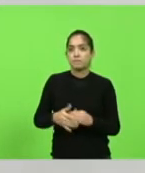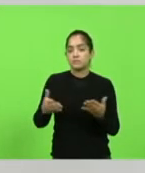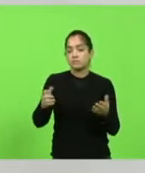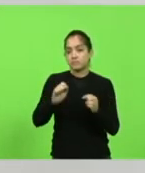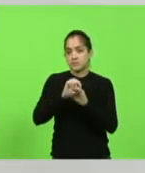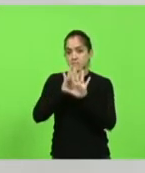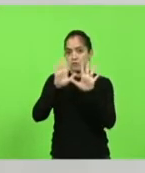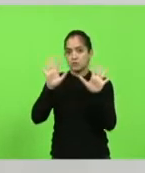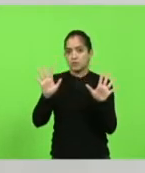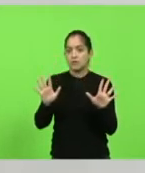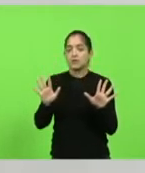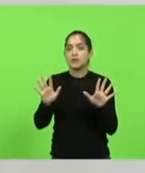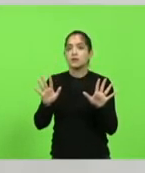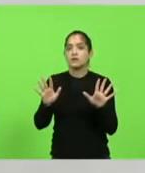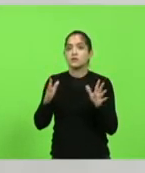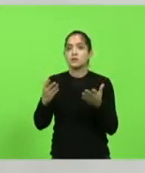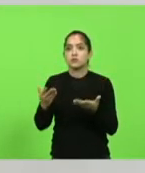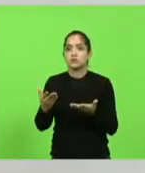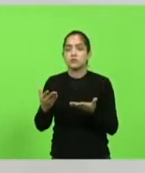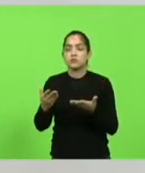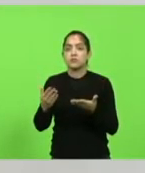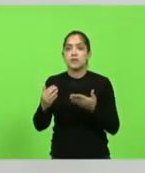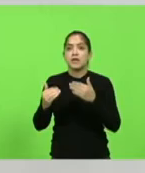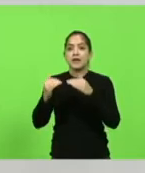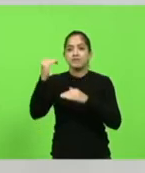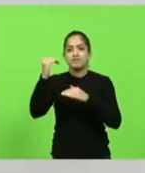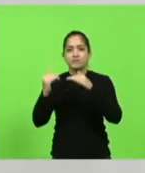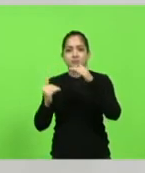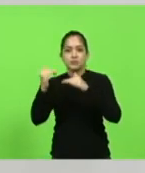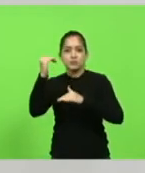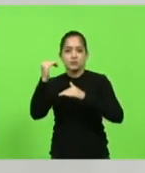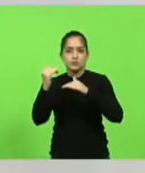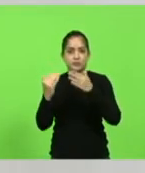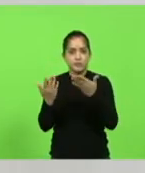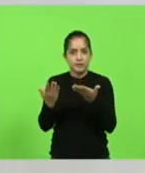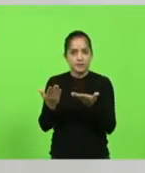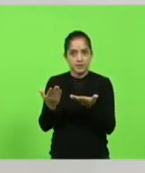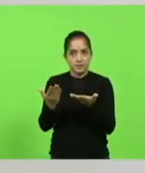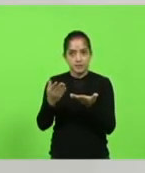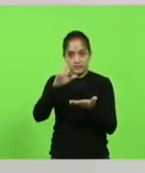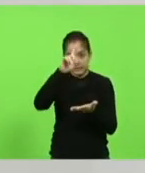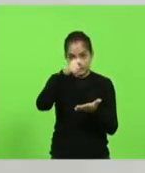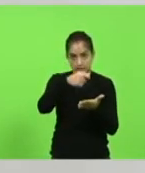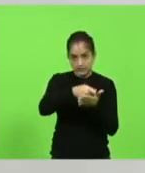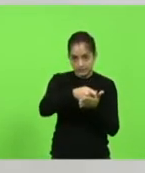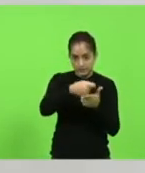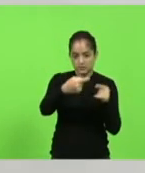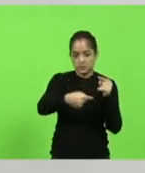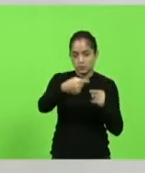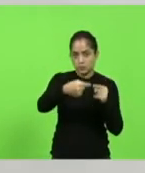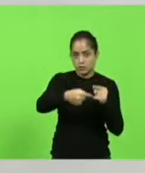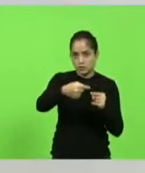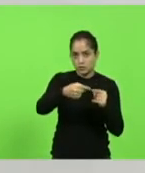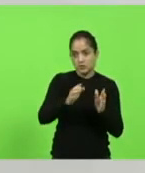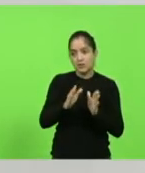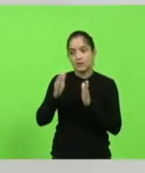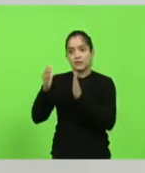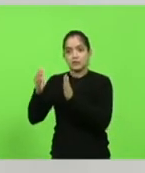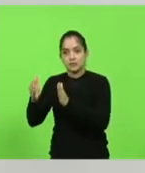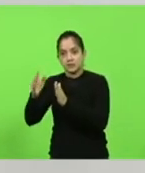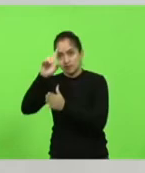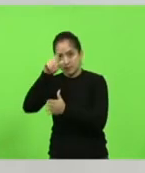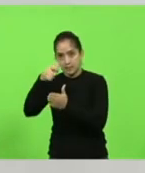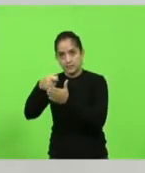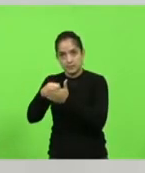e evidente a diferença da decisão política e da